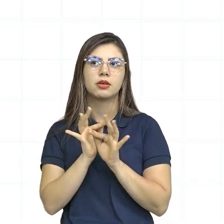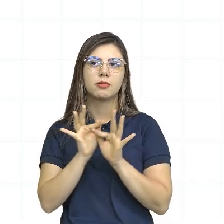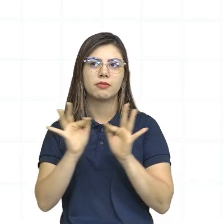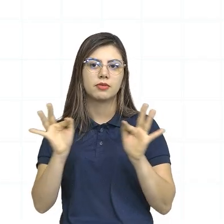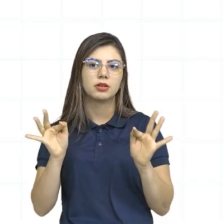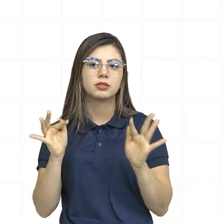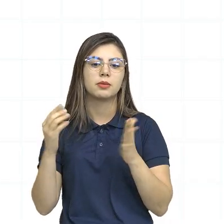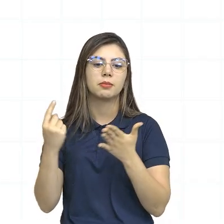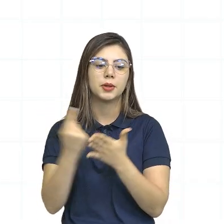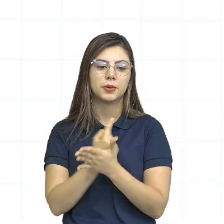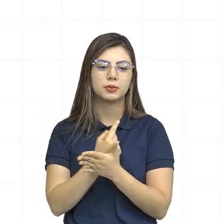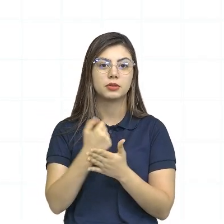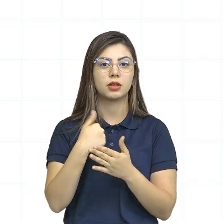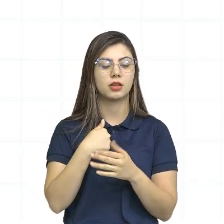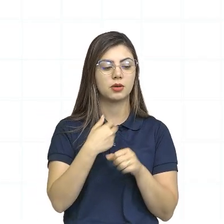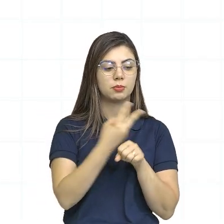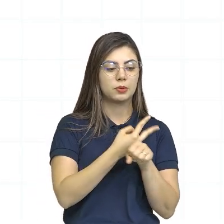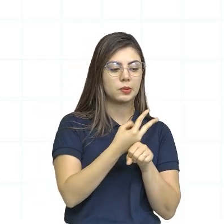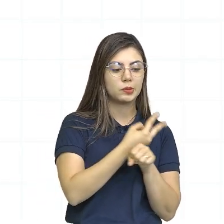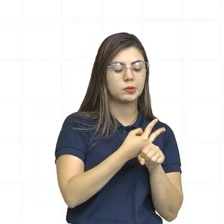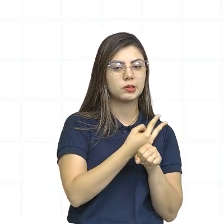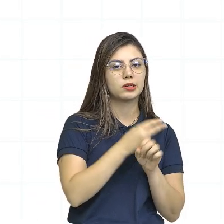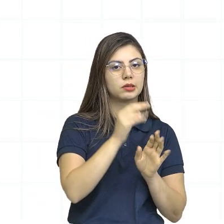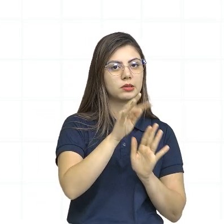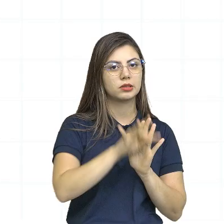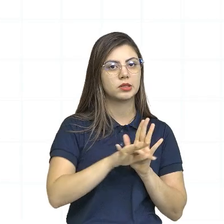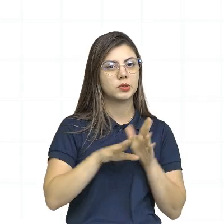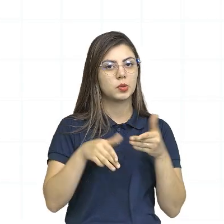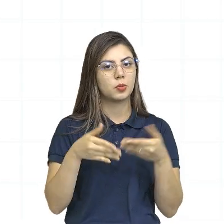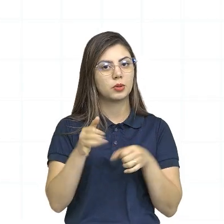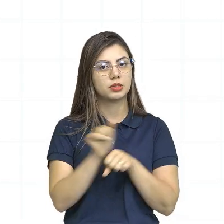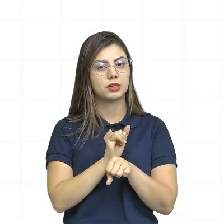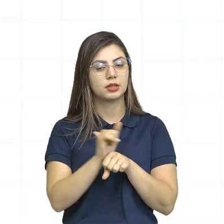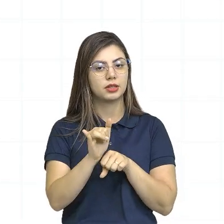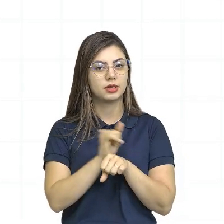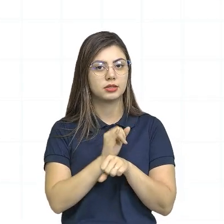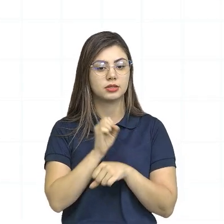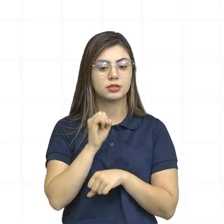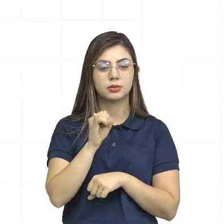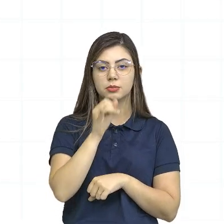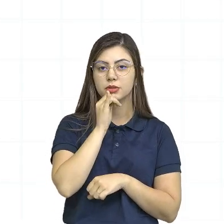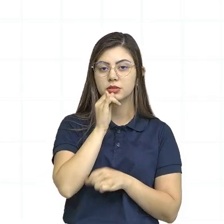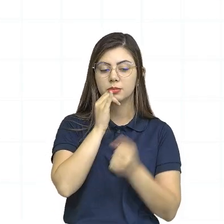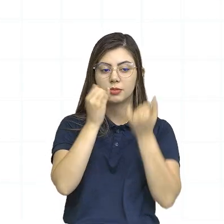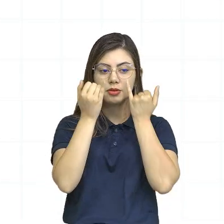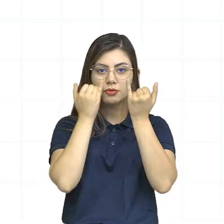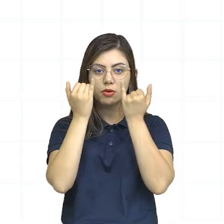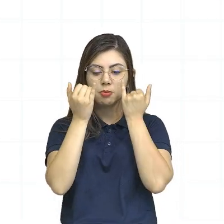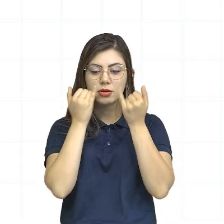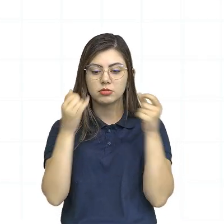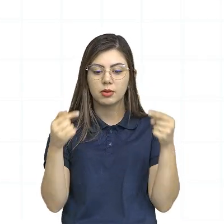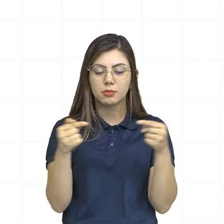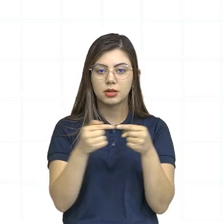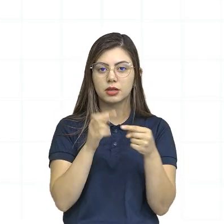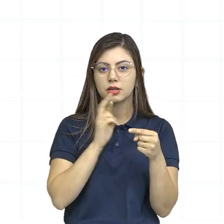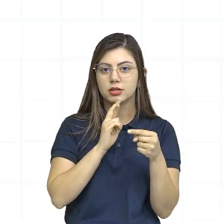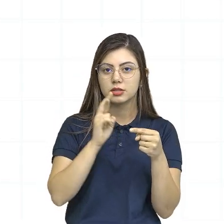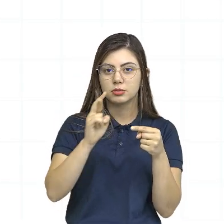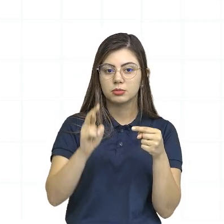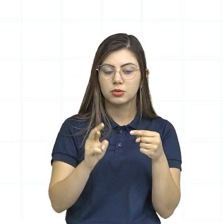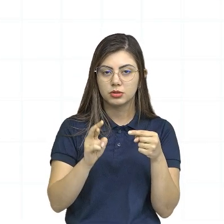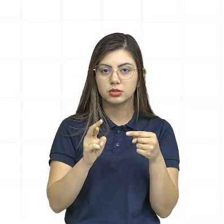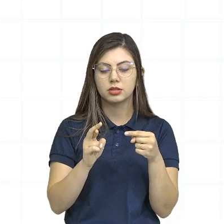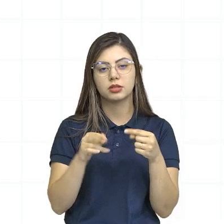e definir qual é a minha estratégia que eu vou utilizar. Se for uma informação específica, eu vou utilizar claramente